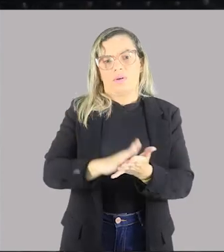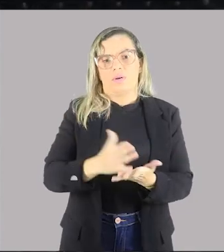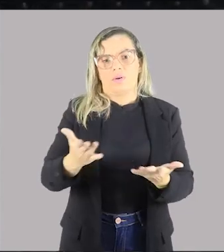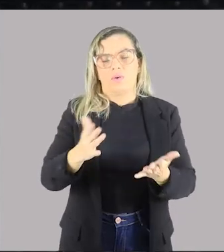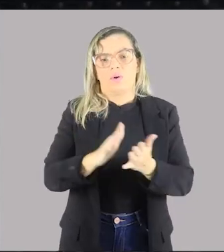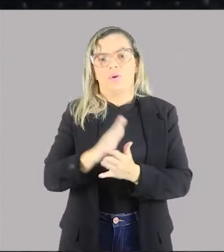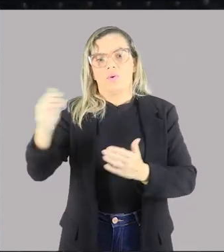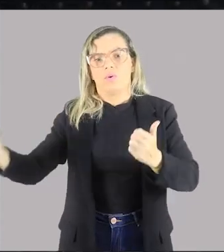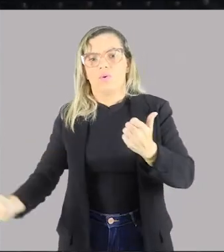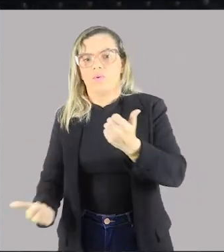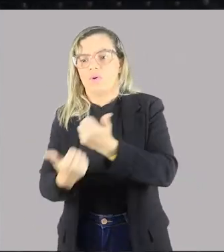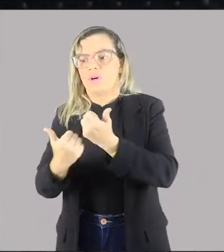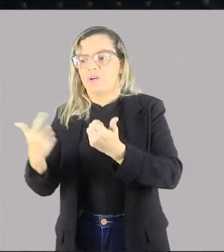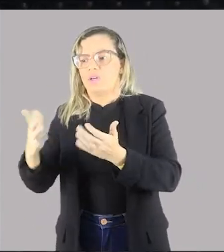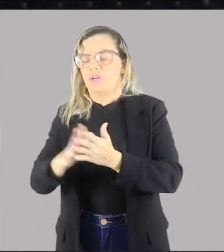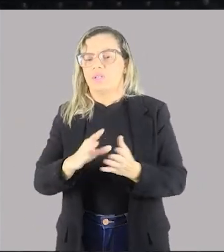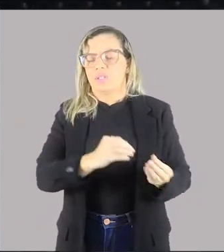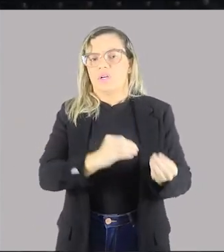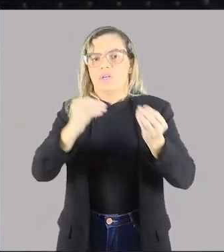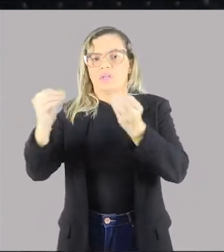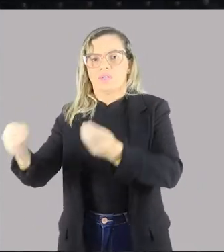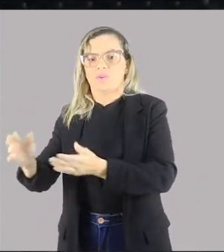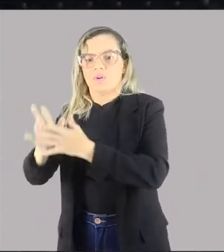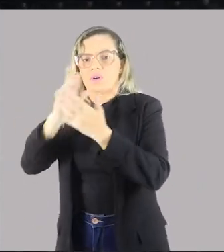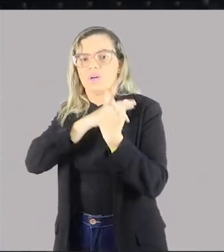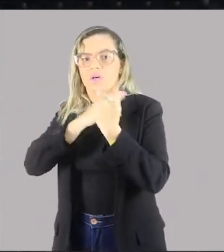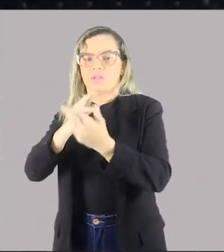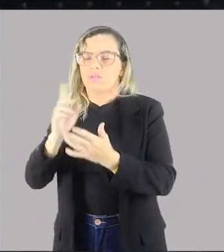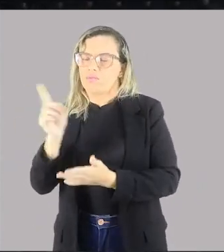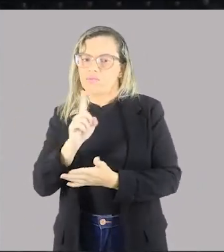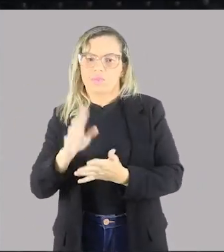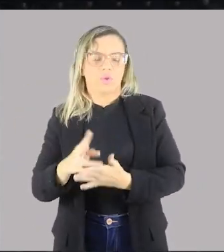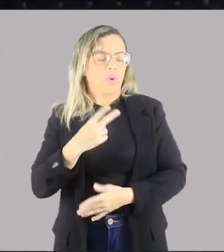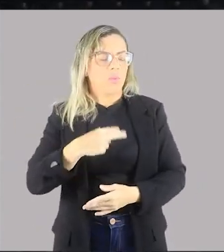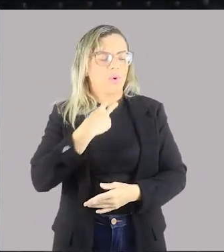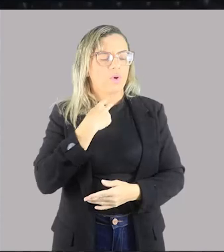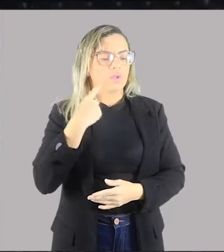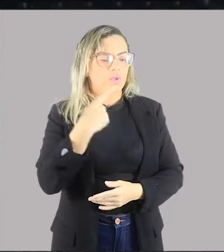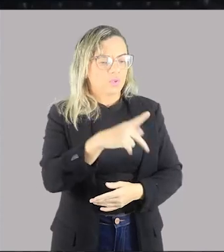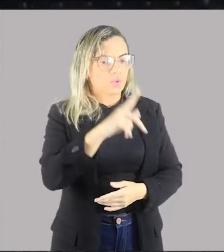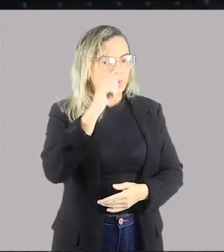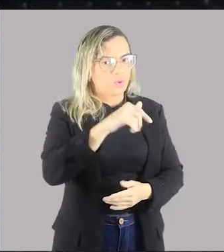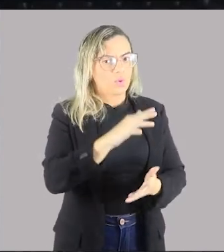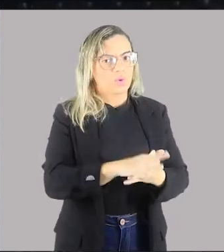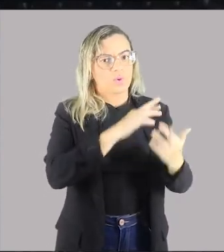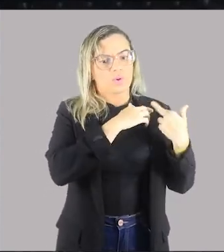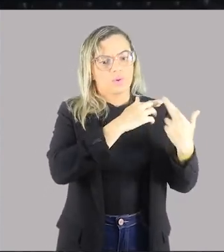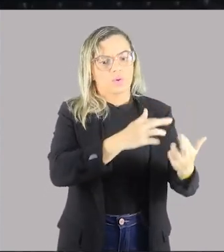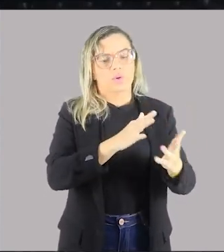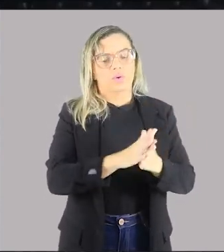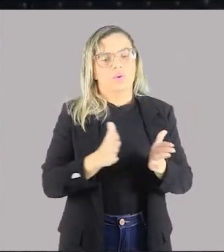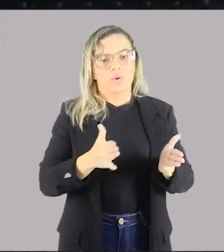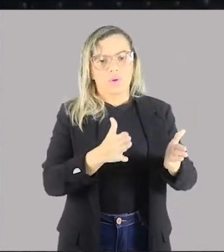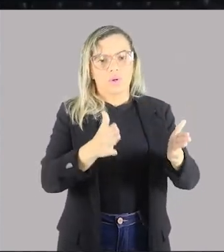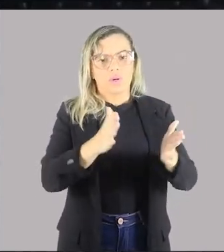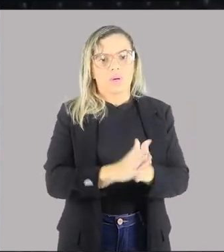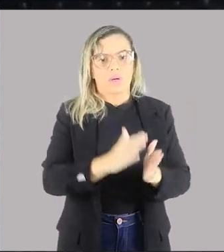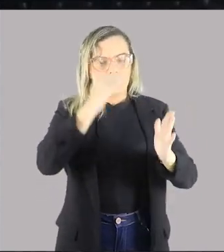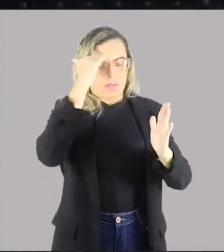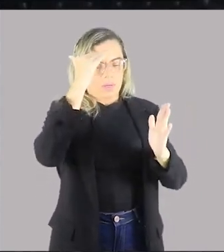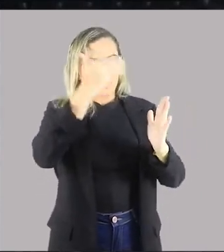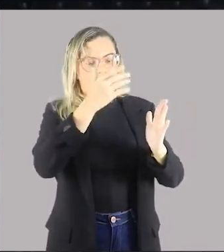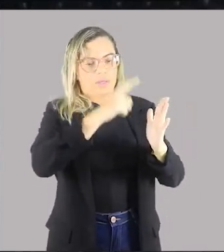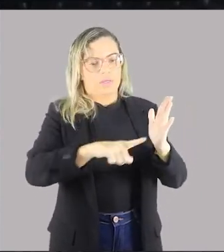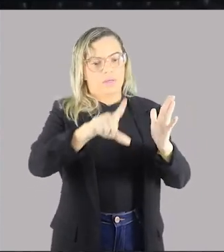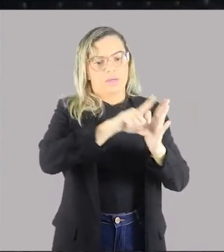assessor, isso não é possível. Você precisa seguir as funções que estão descritas no seu cargo. E, portanto, não é possível cometer